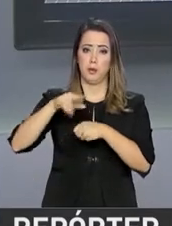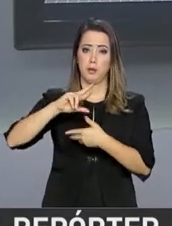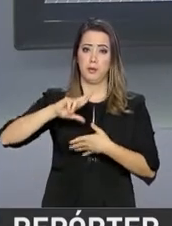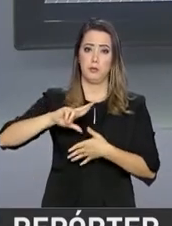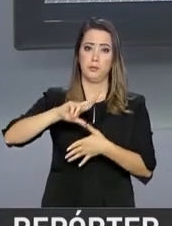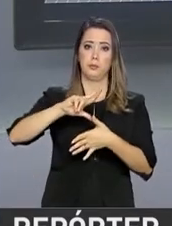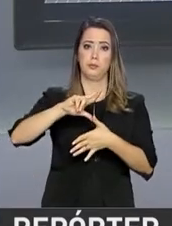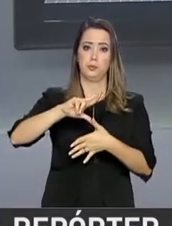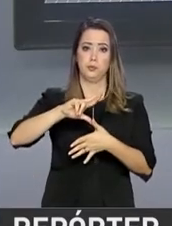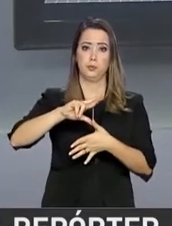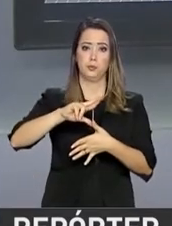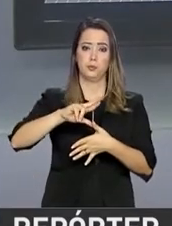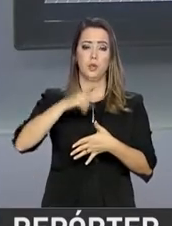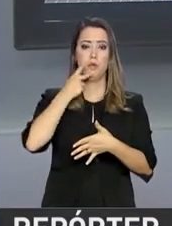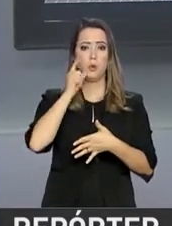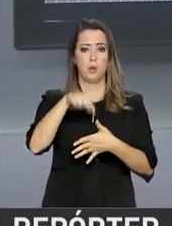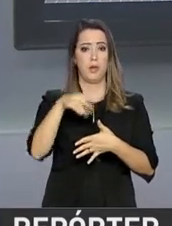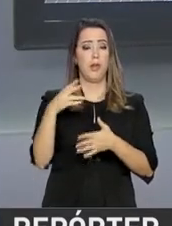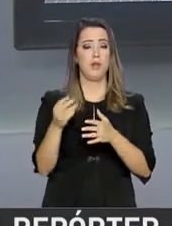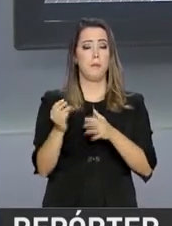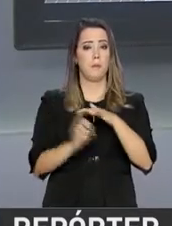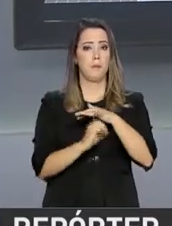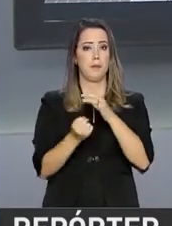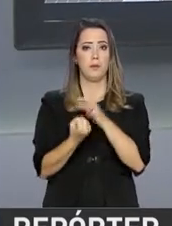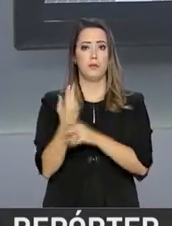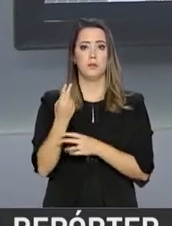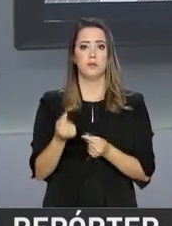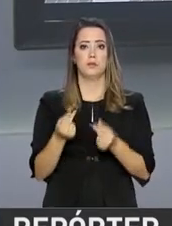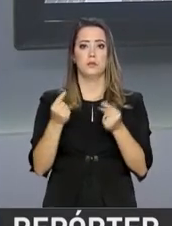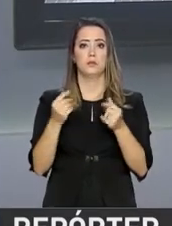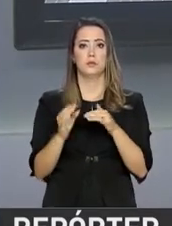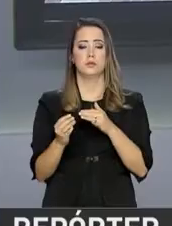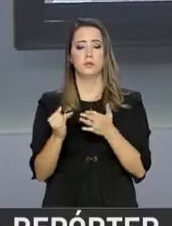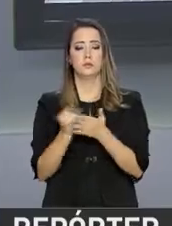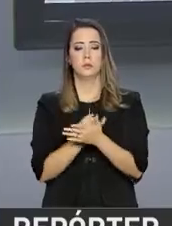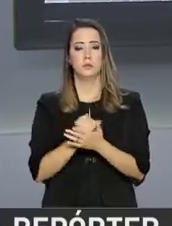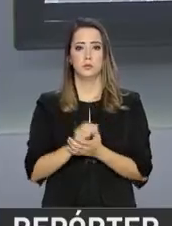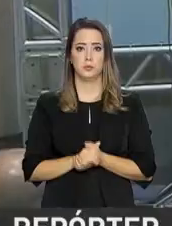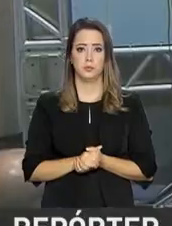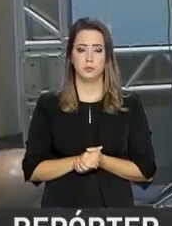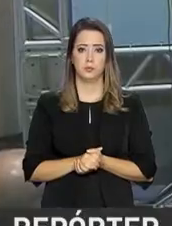Latina. Segundo ele, a empresa vai gerar recursos, empregos e impostos.